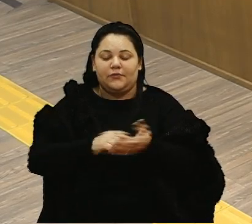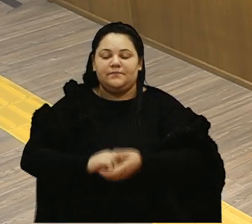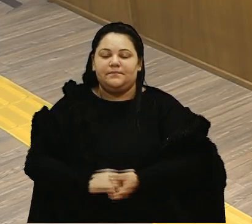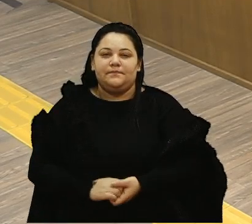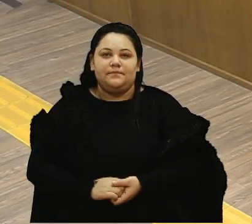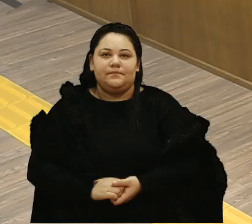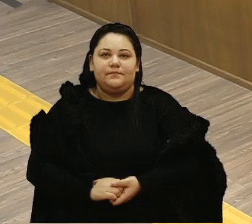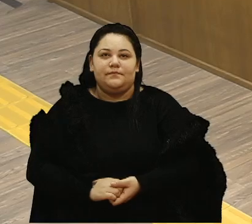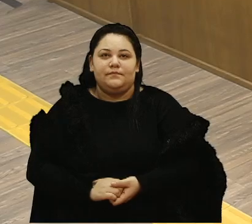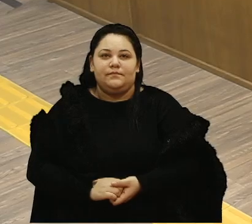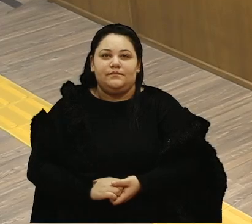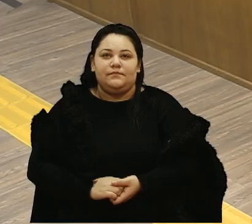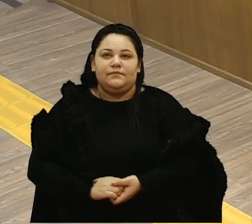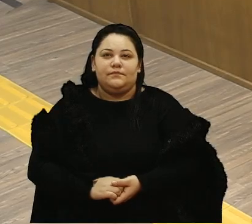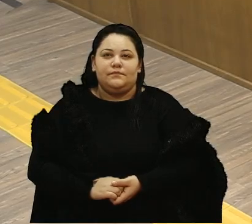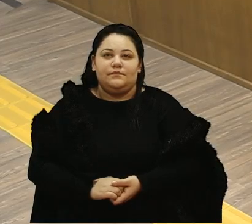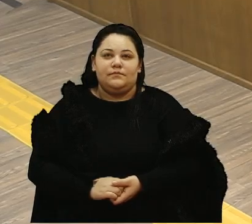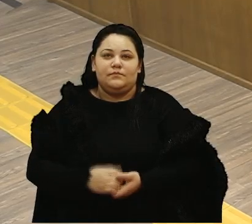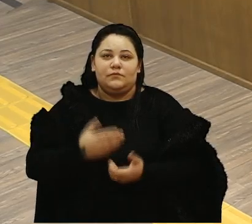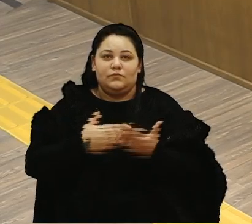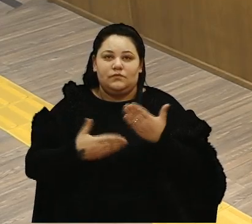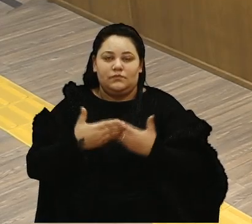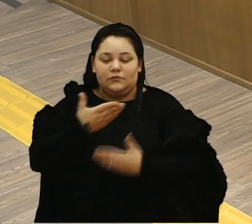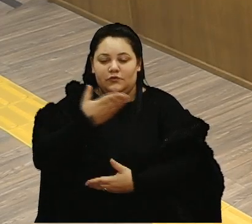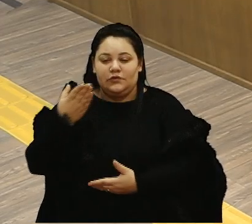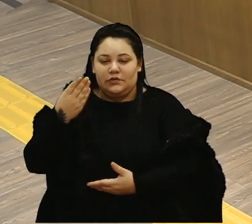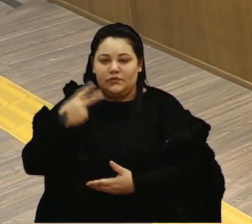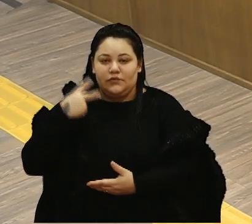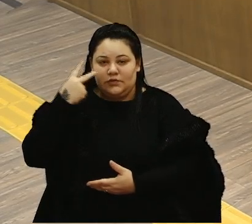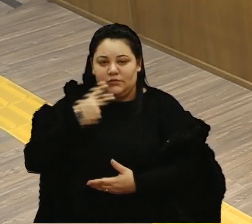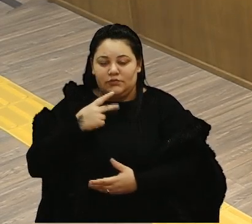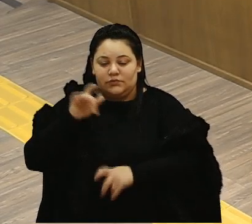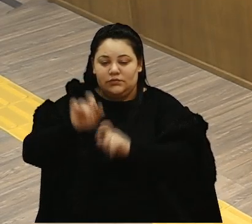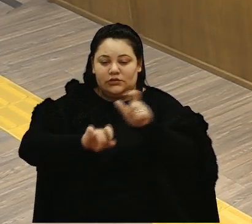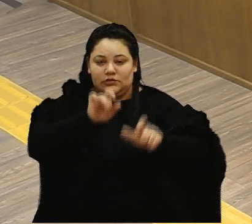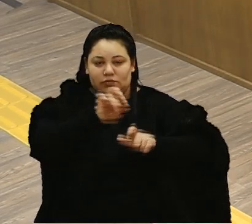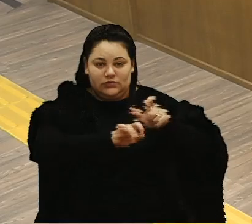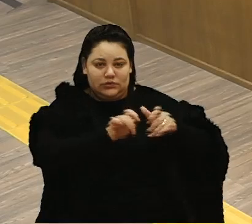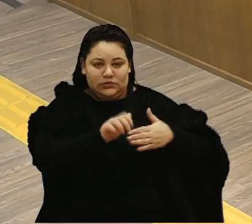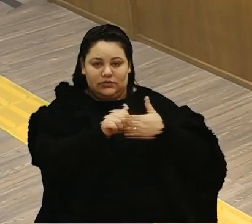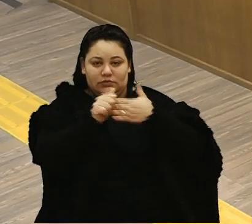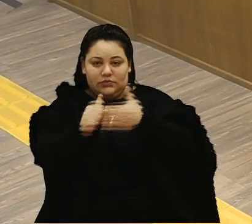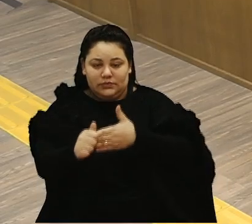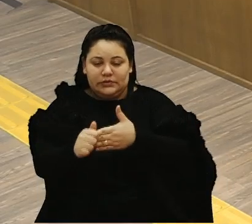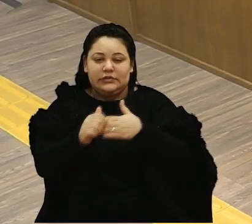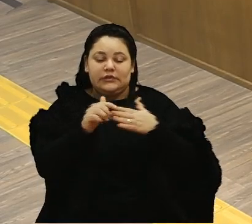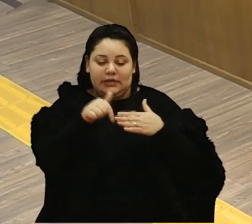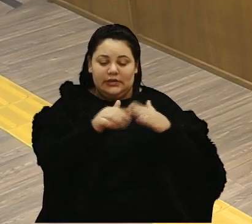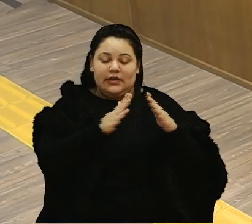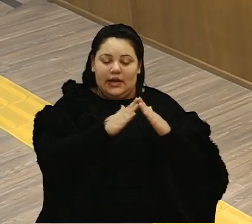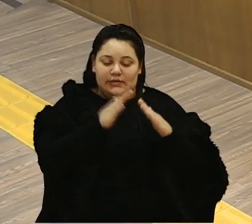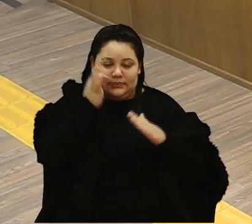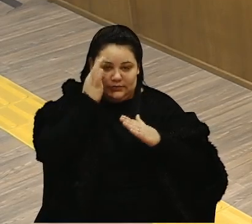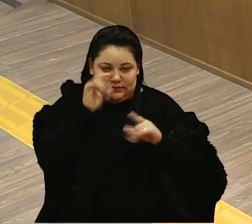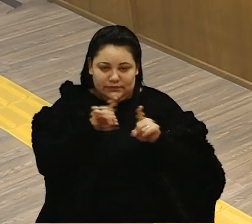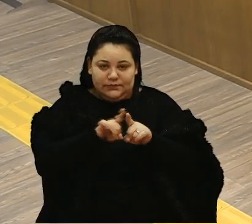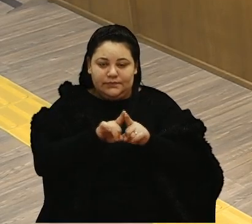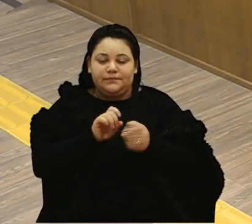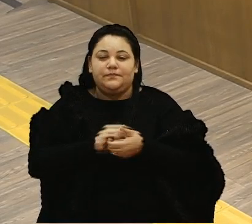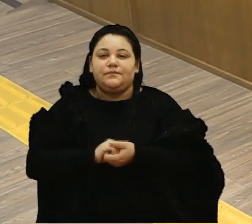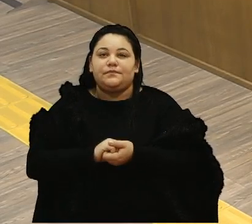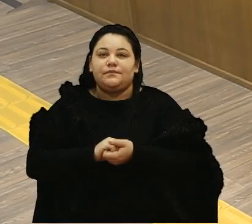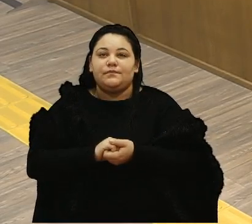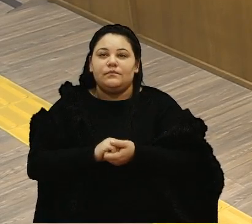Nobres colegas, senhores vereadores, vereadoras, pessoas que nos acompanham daqui de casa, primeiramente,